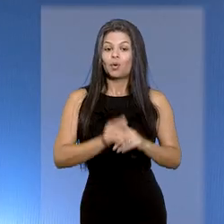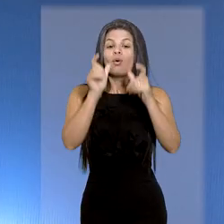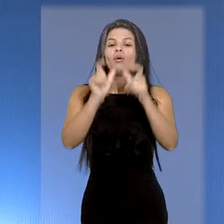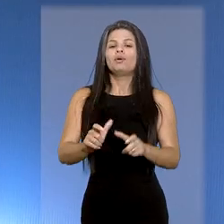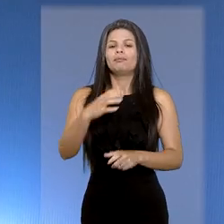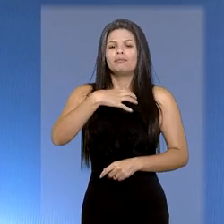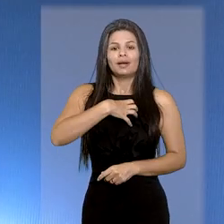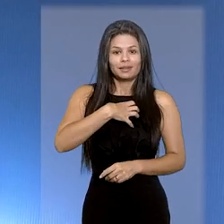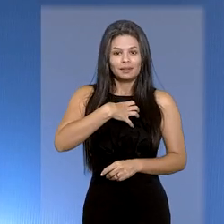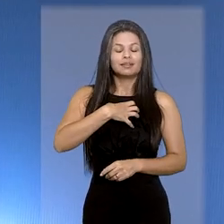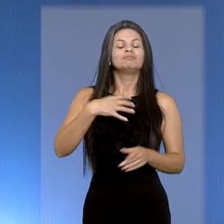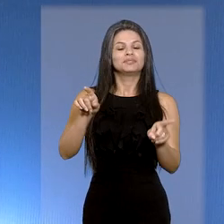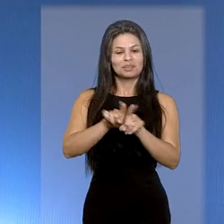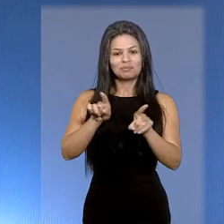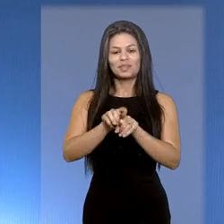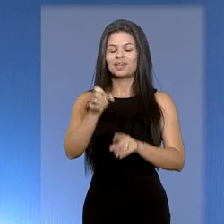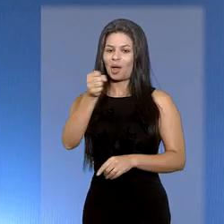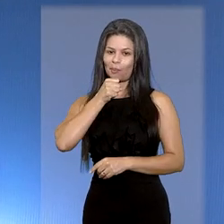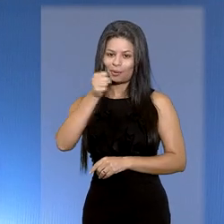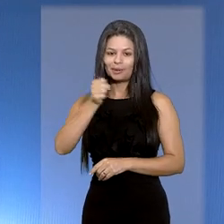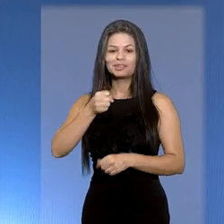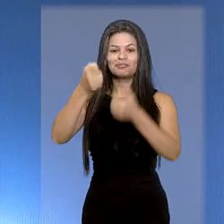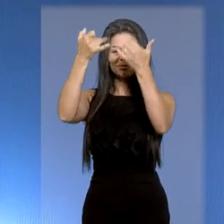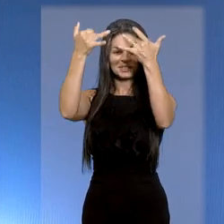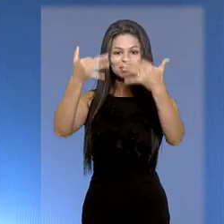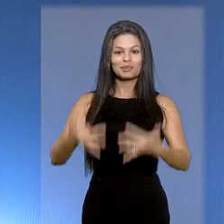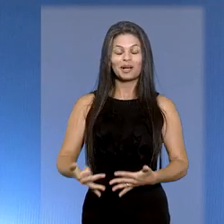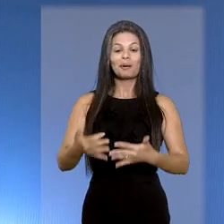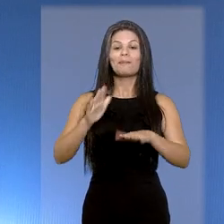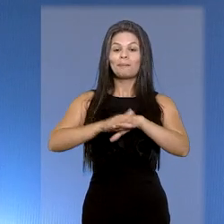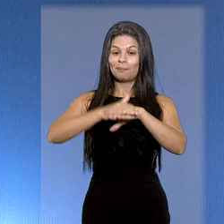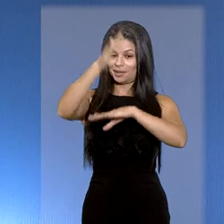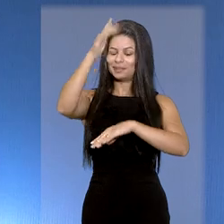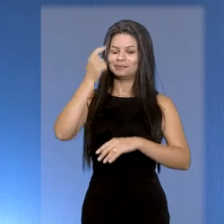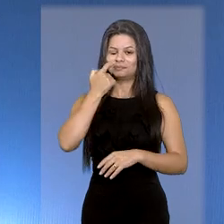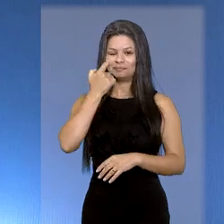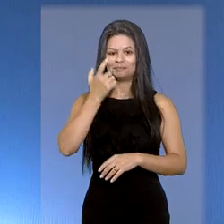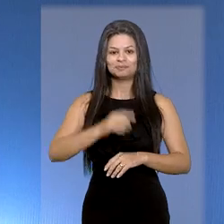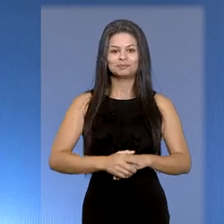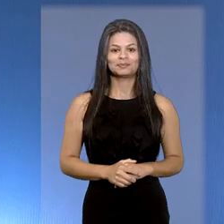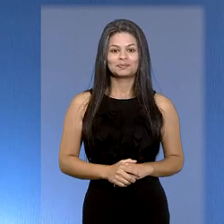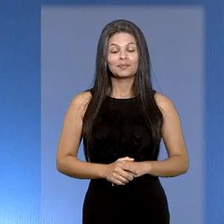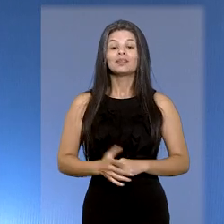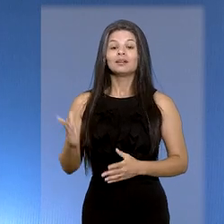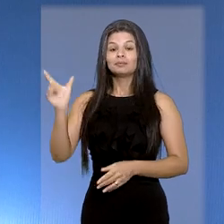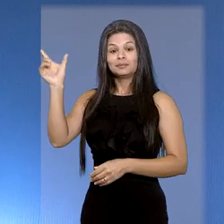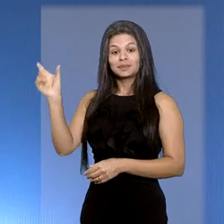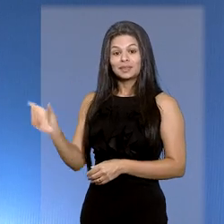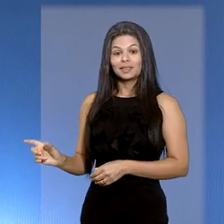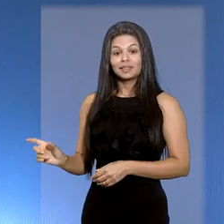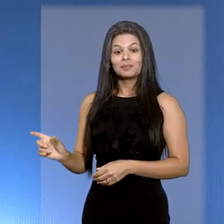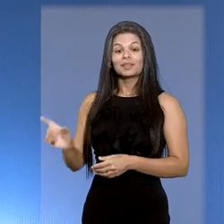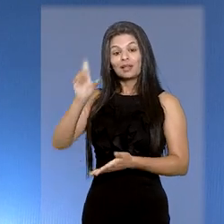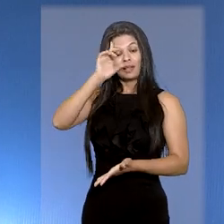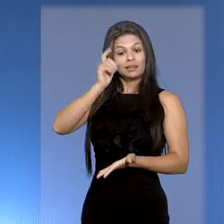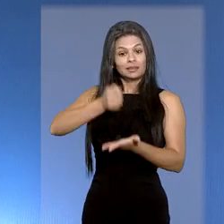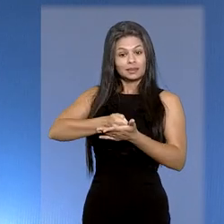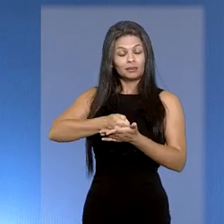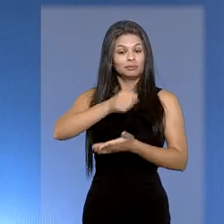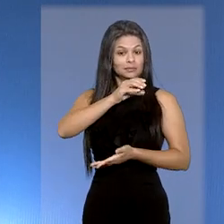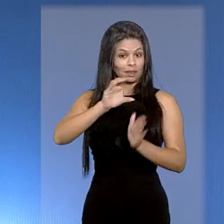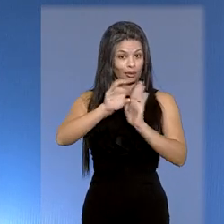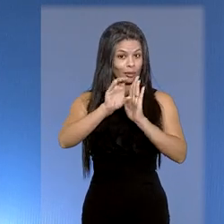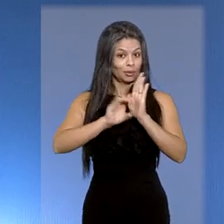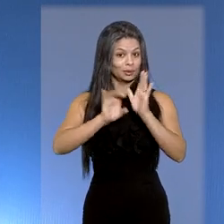a repórter Jéssica Castro Tem mais informações sobre essa decisão a decisão foi da corte especial